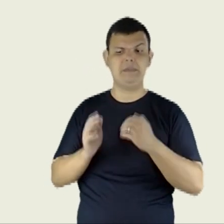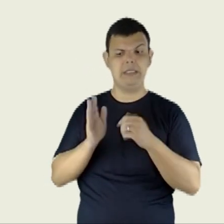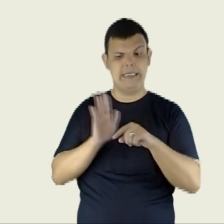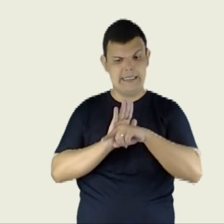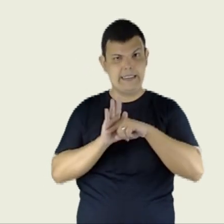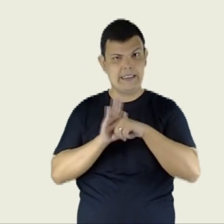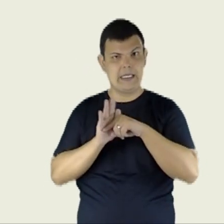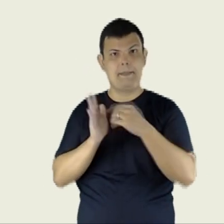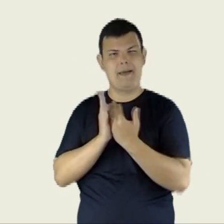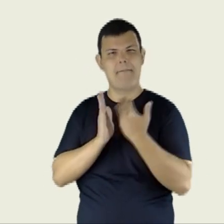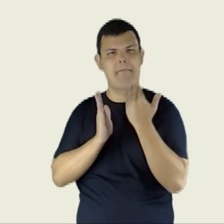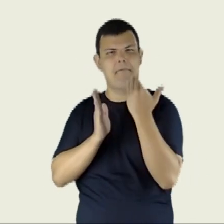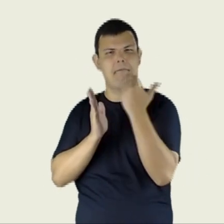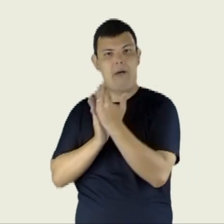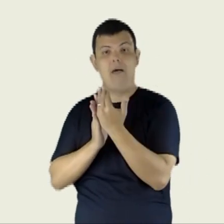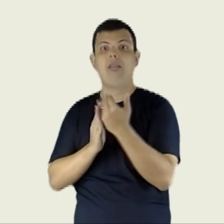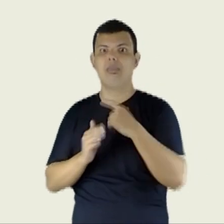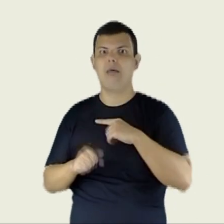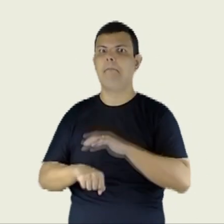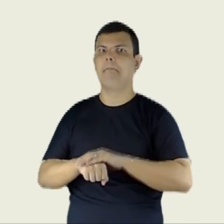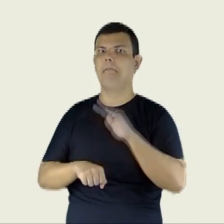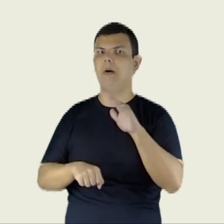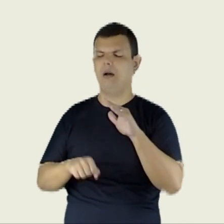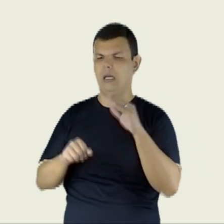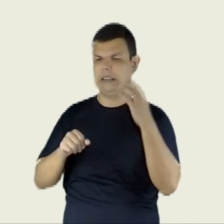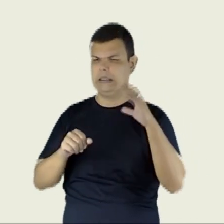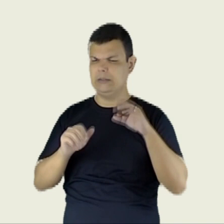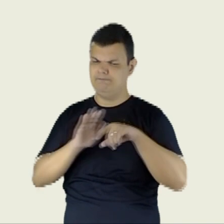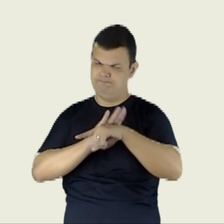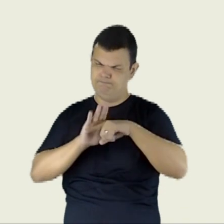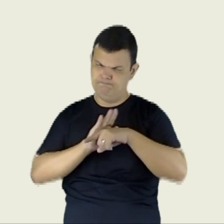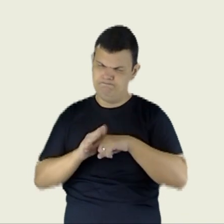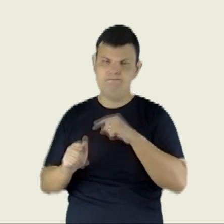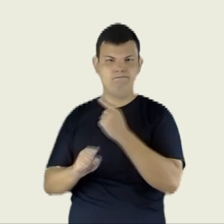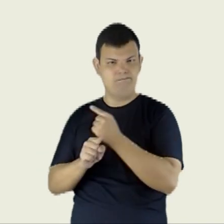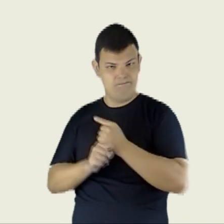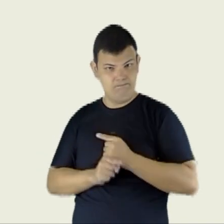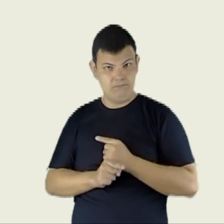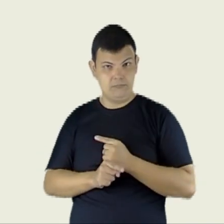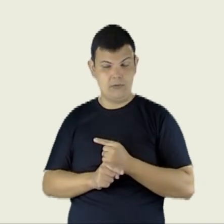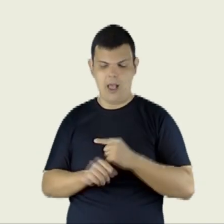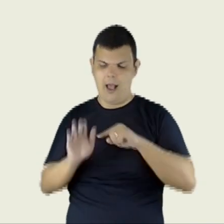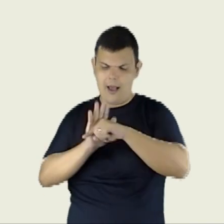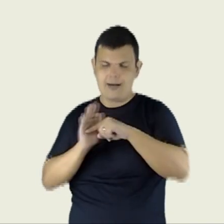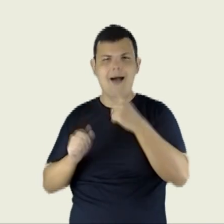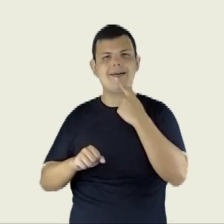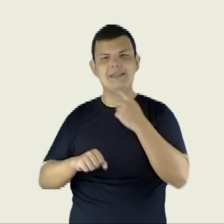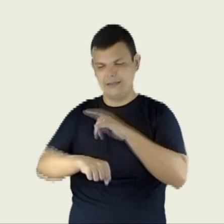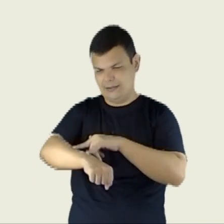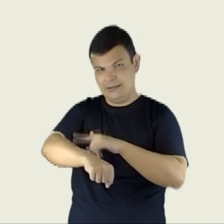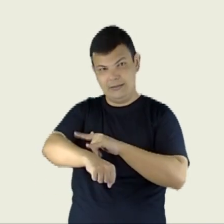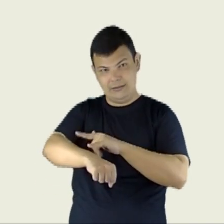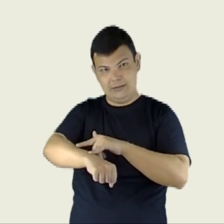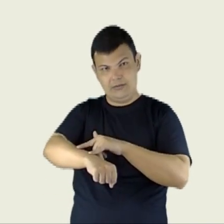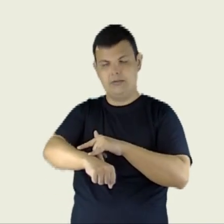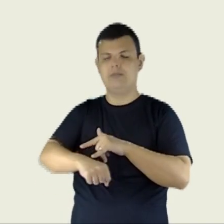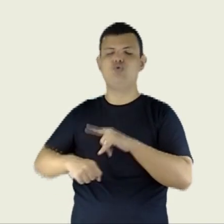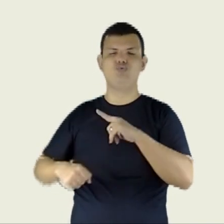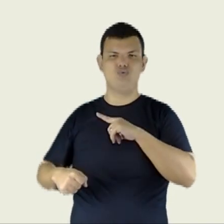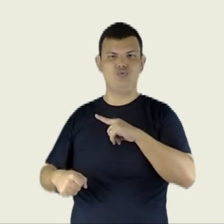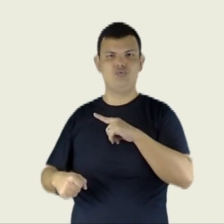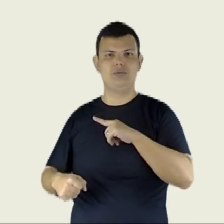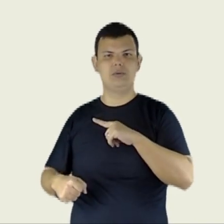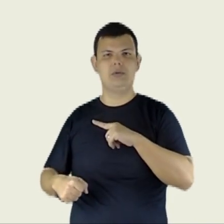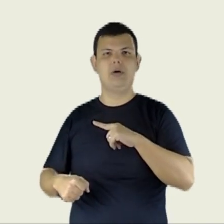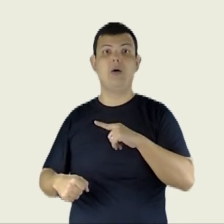complementares coadjuvantes mais utilizados na clínica. A análise da urina pode ser feita quanto à